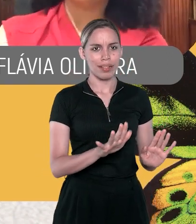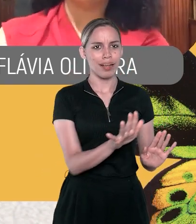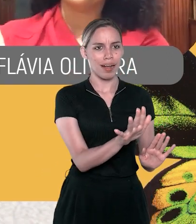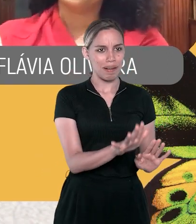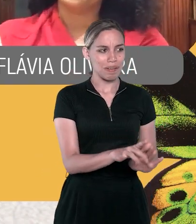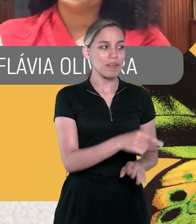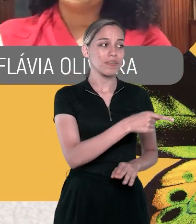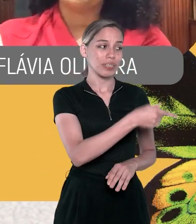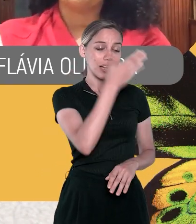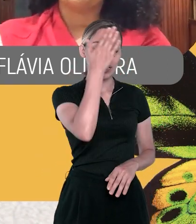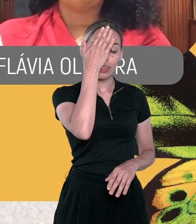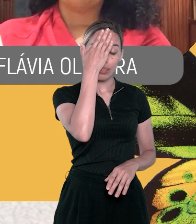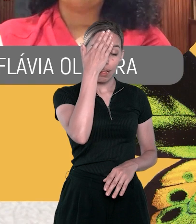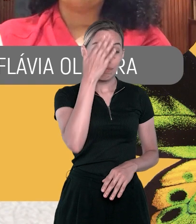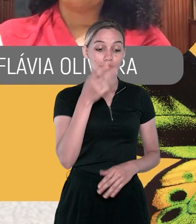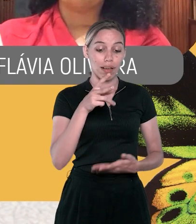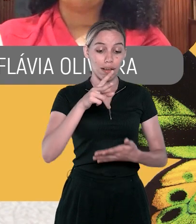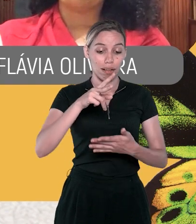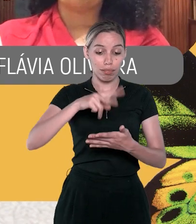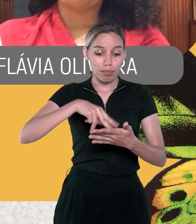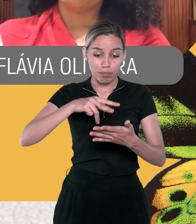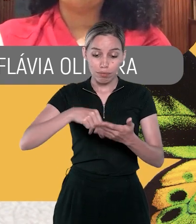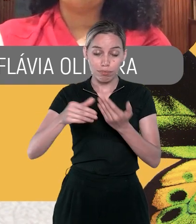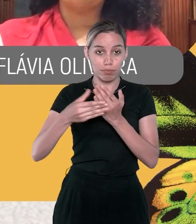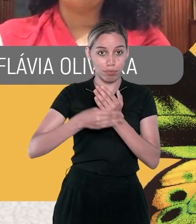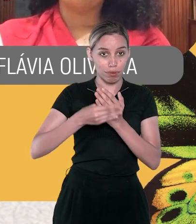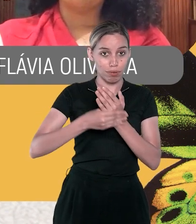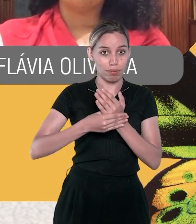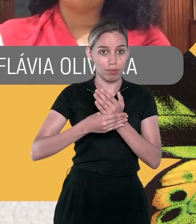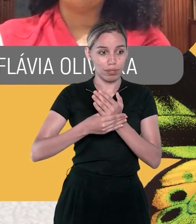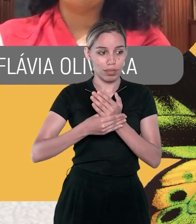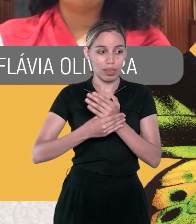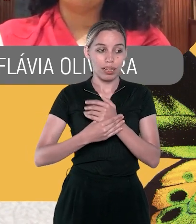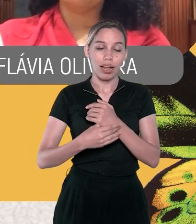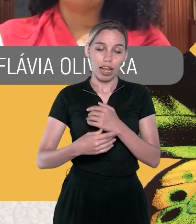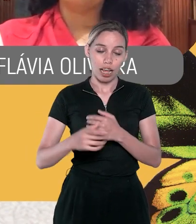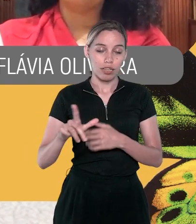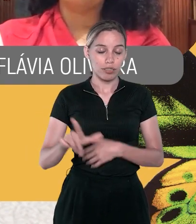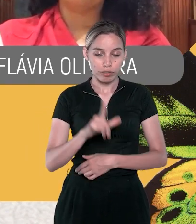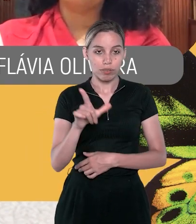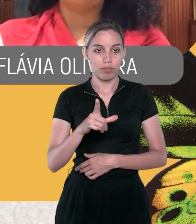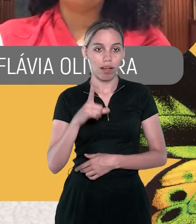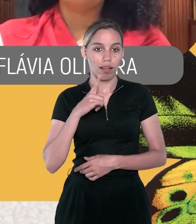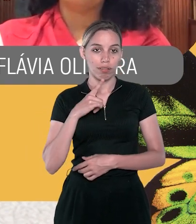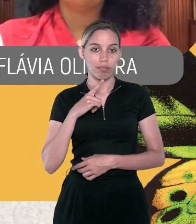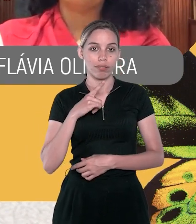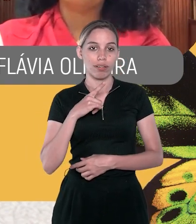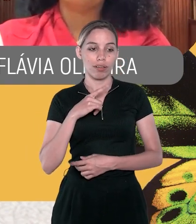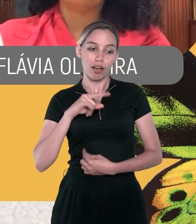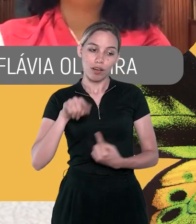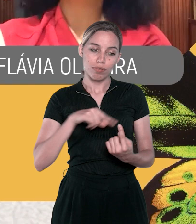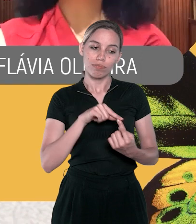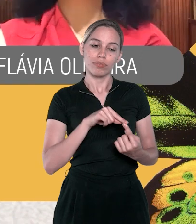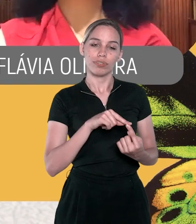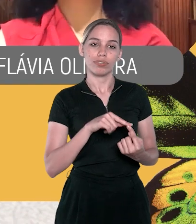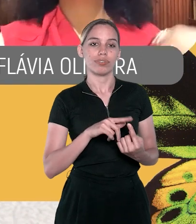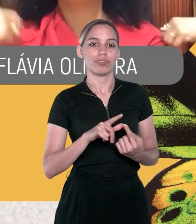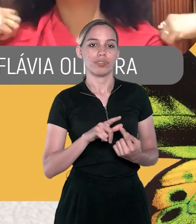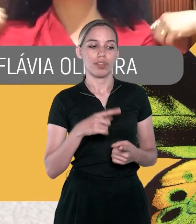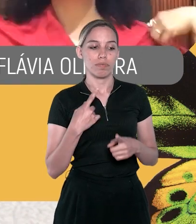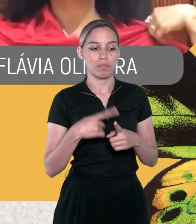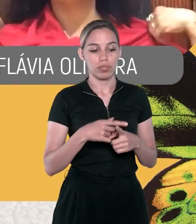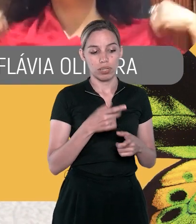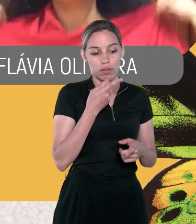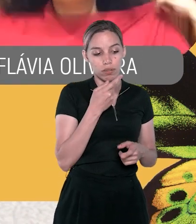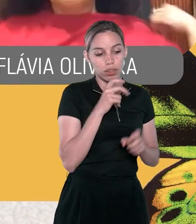leitura com muita sensibilidade, porque é evidentemente que isso foi tudo intencional, né? são personagens, sobretudo o personagem do menino